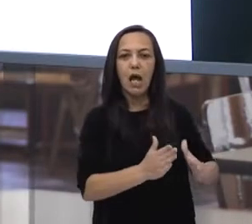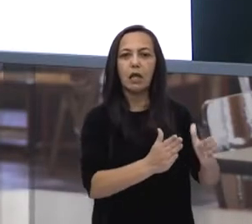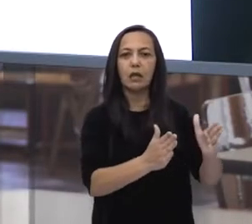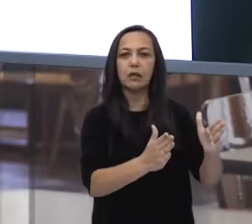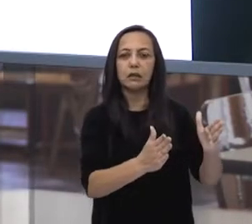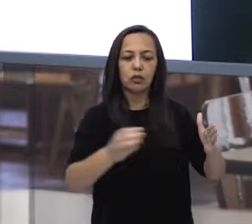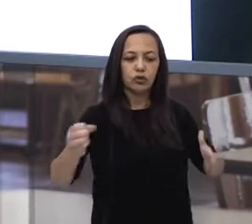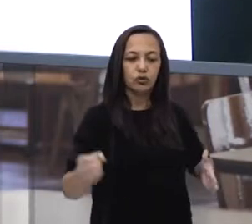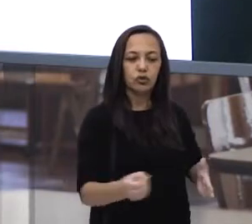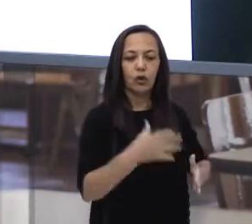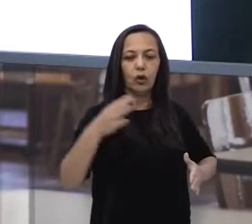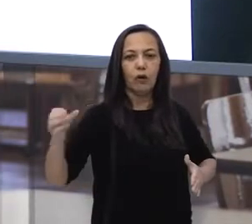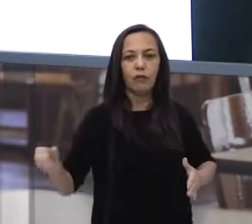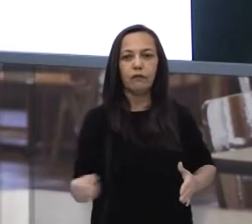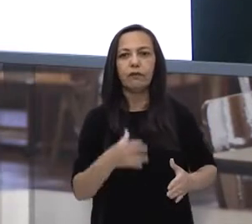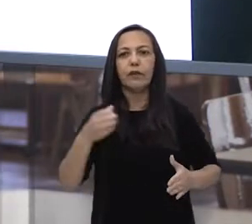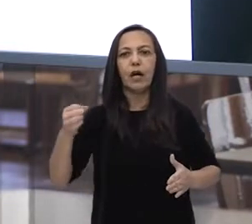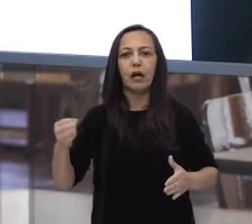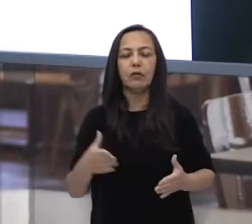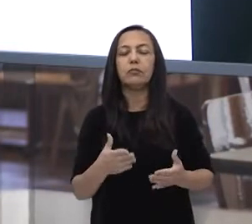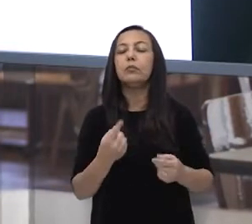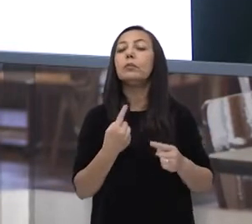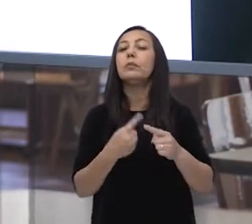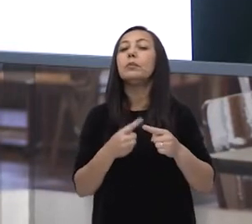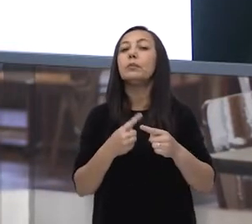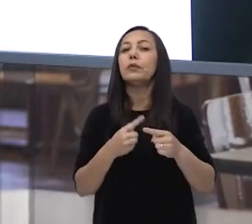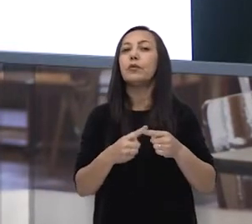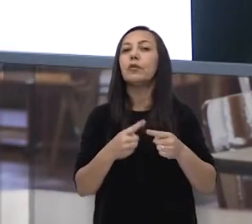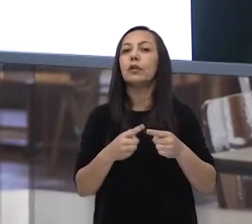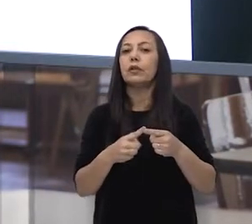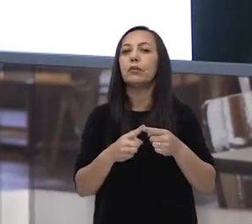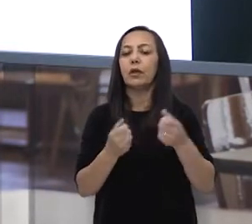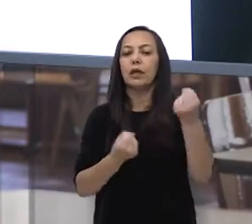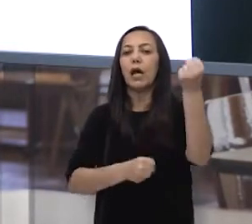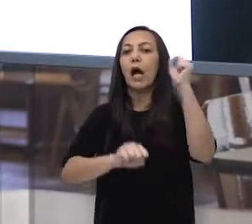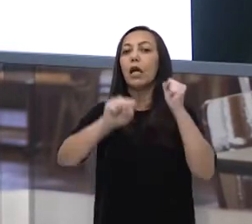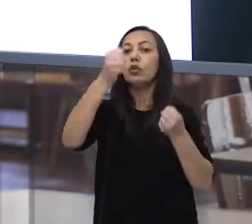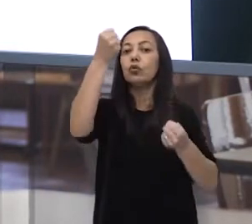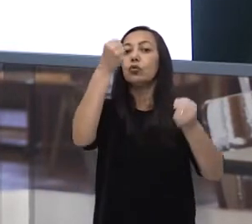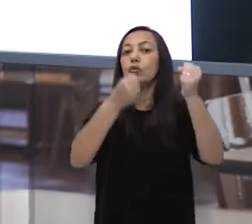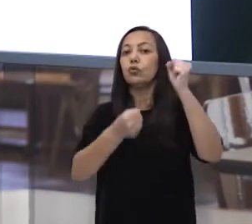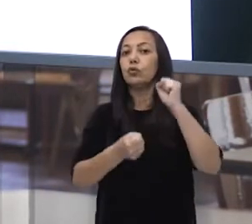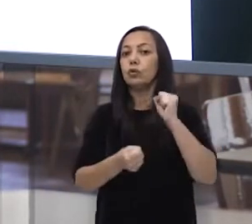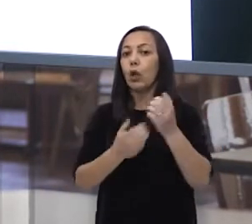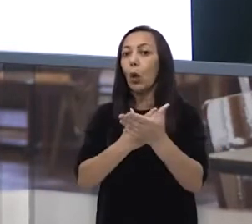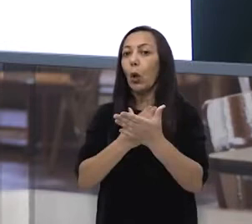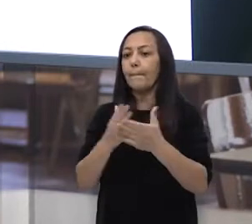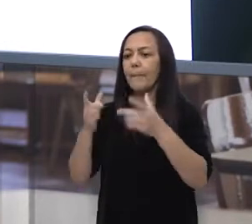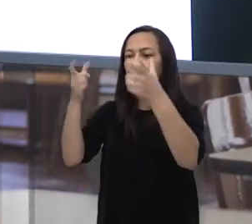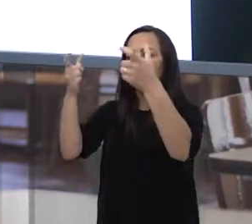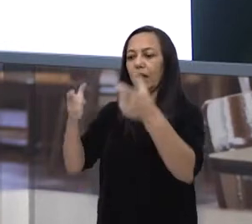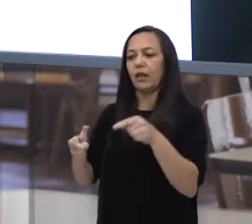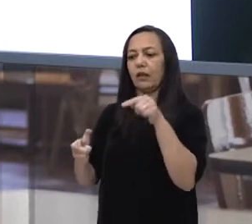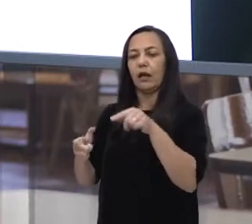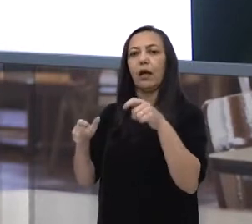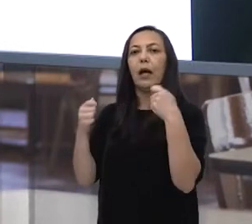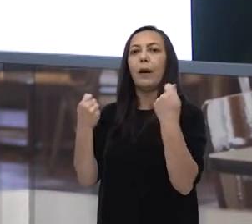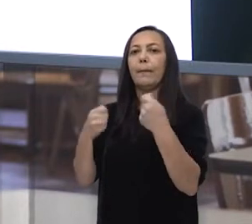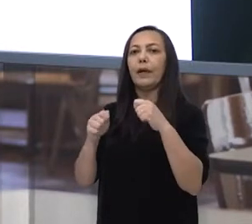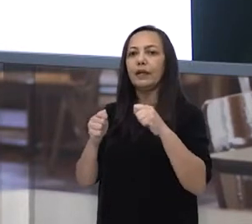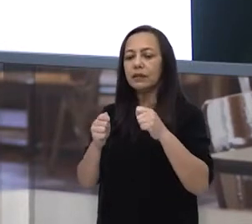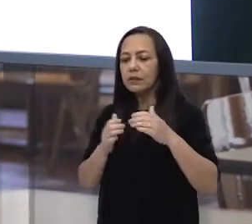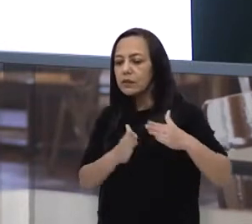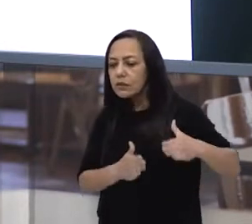estradas, pavimentação de estradas. Por quê? Para a indústria se instalar num lugar, ela precisa de uma rede de